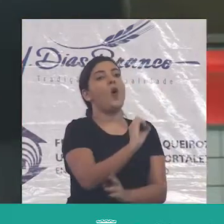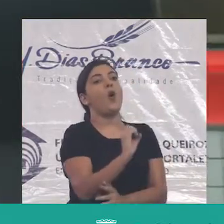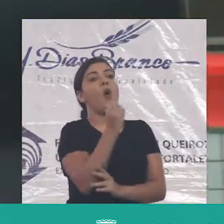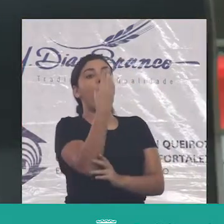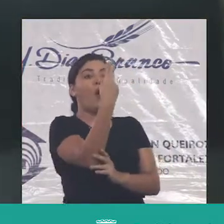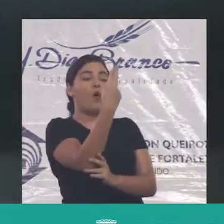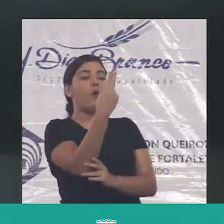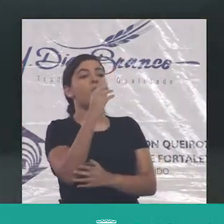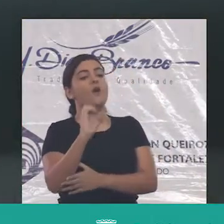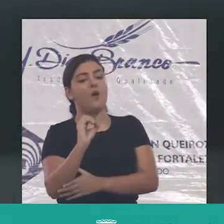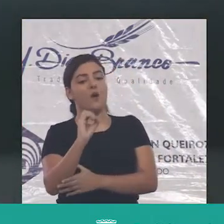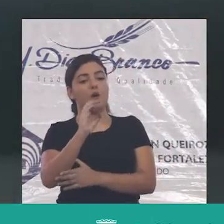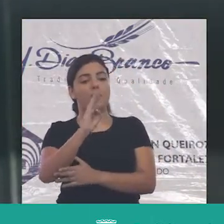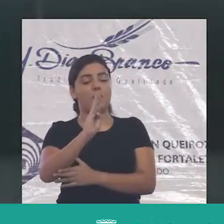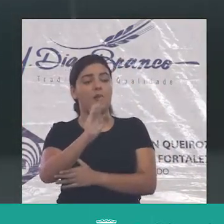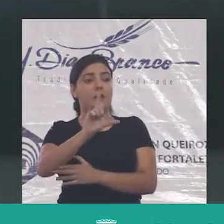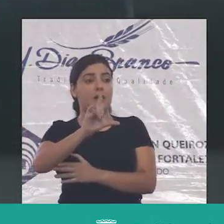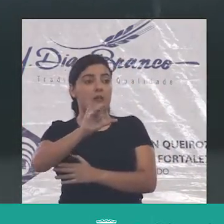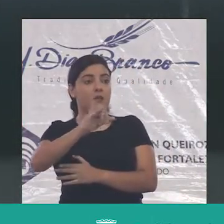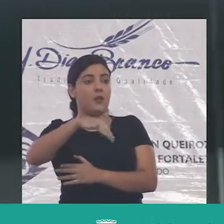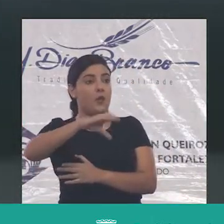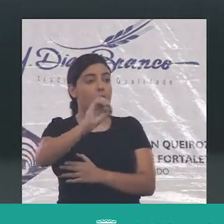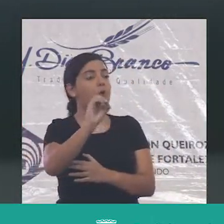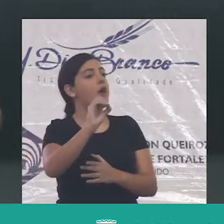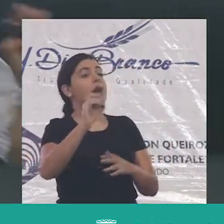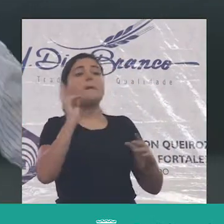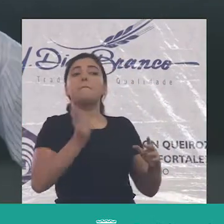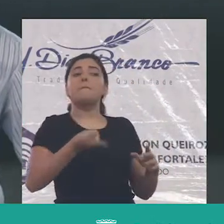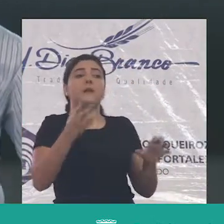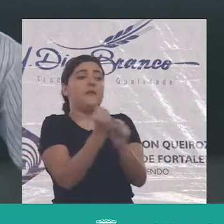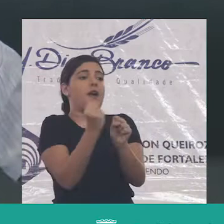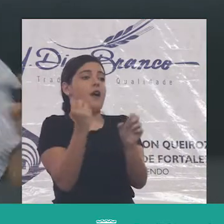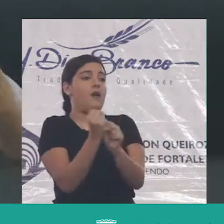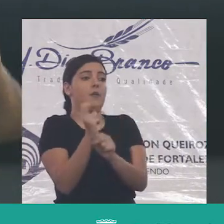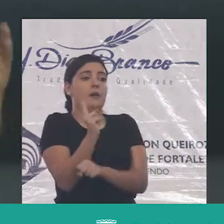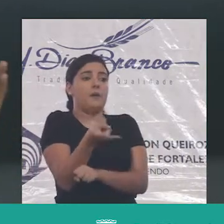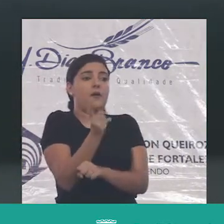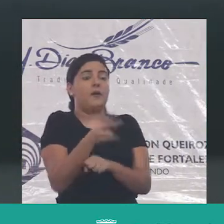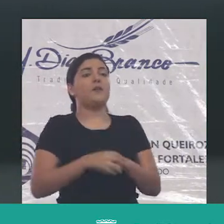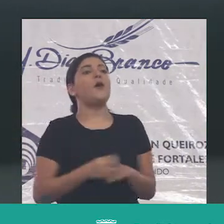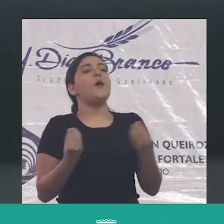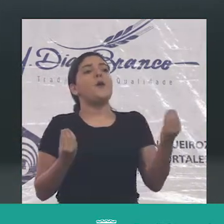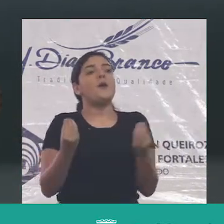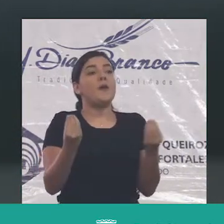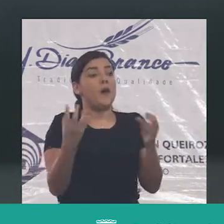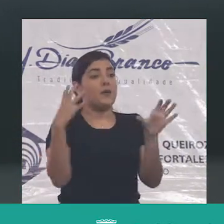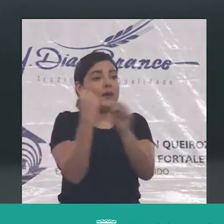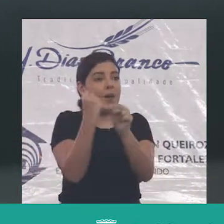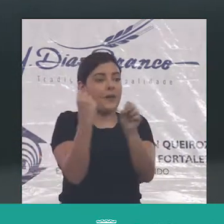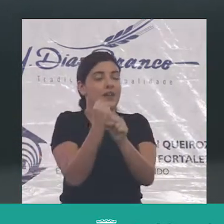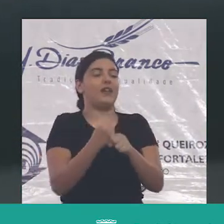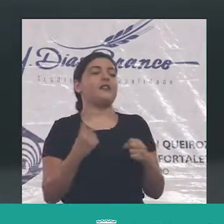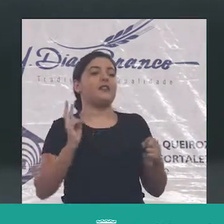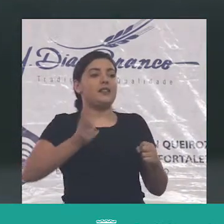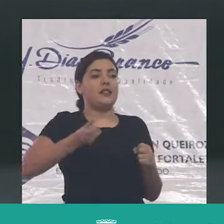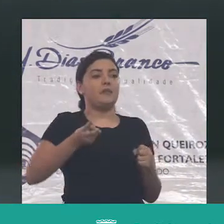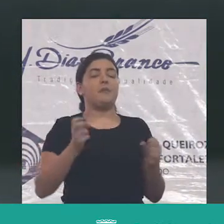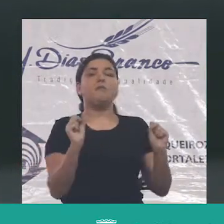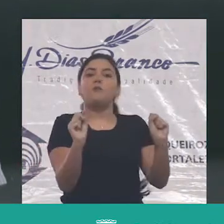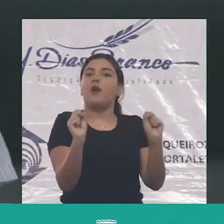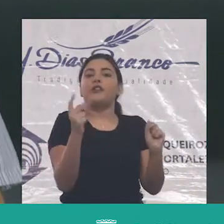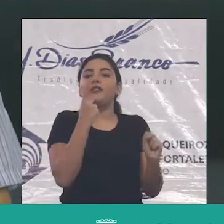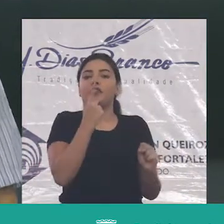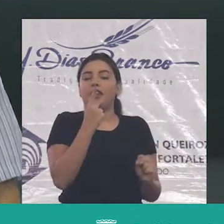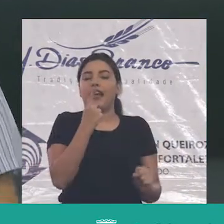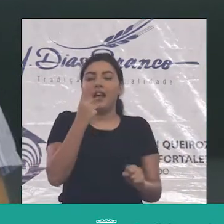prisma oblíquo. Nos dois casos, o volume é calculado do mesmo jeito. E como é que é calculado o volume? Sempre. Você sempre vai